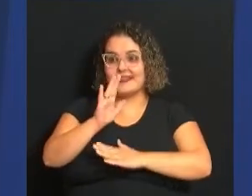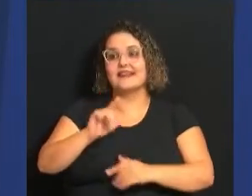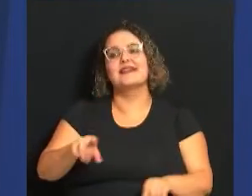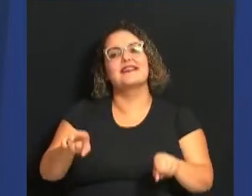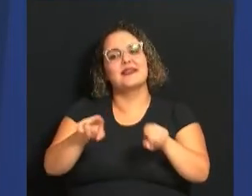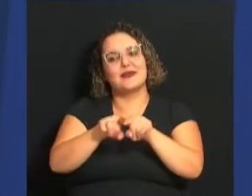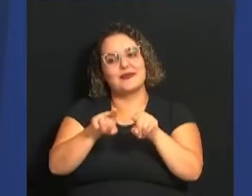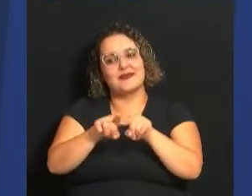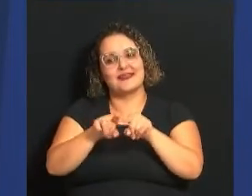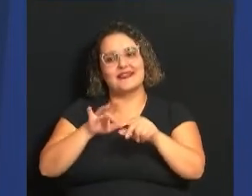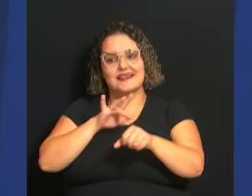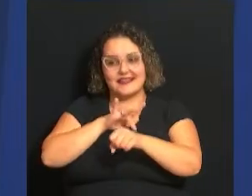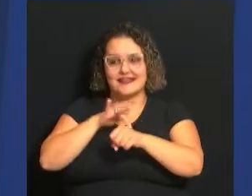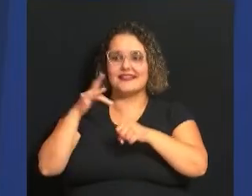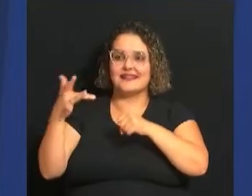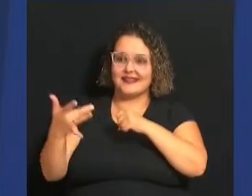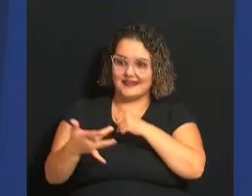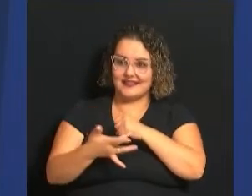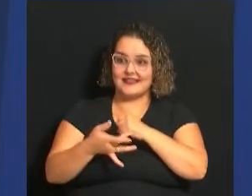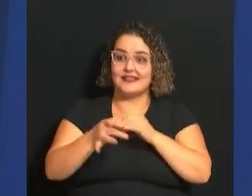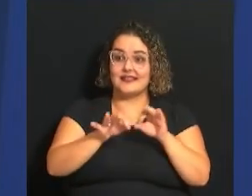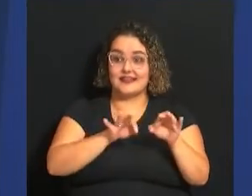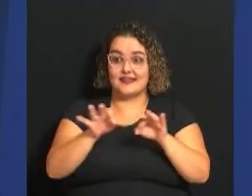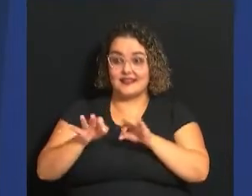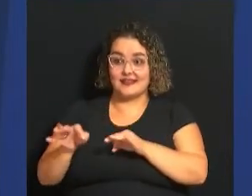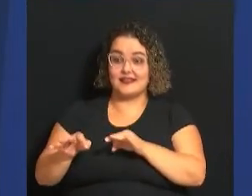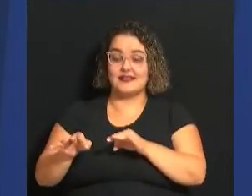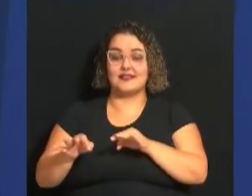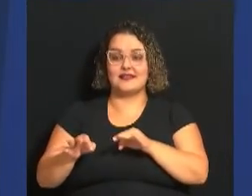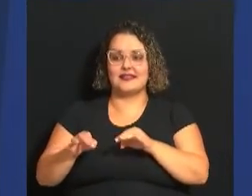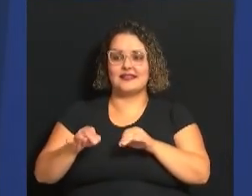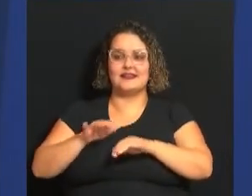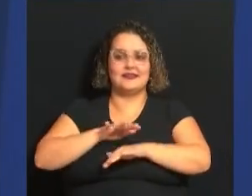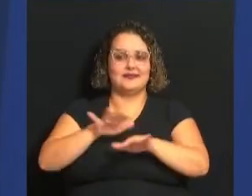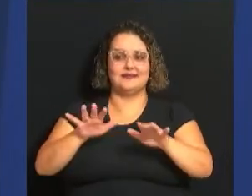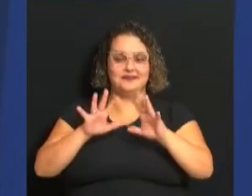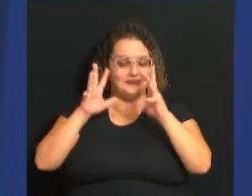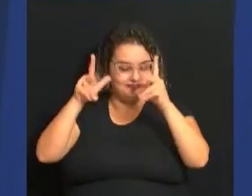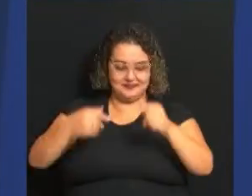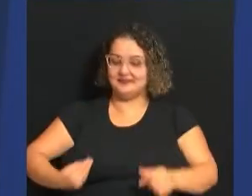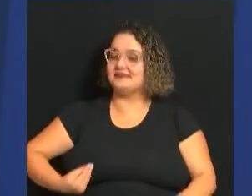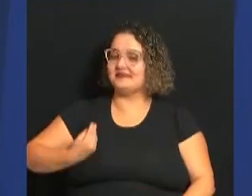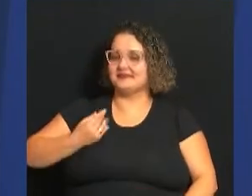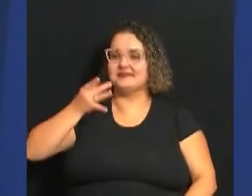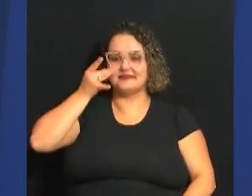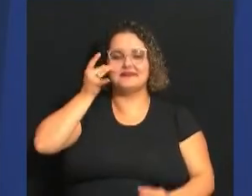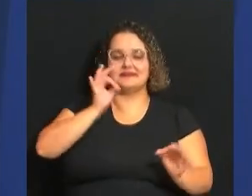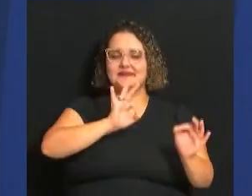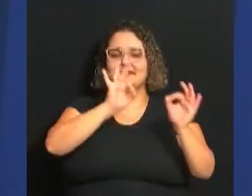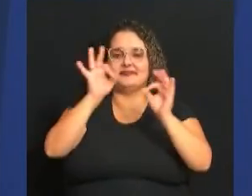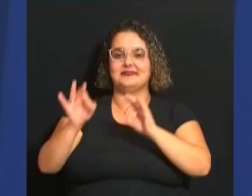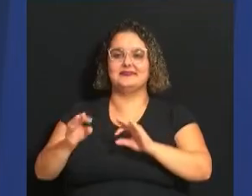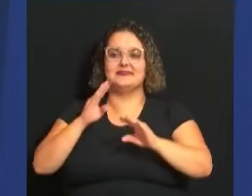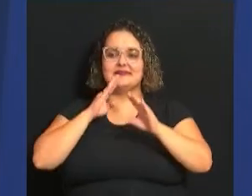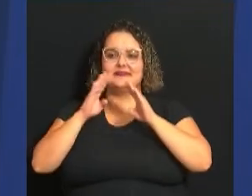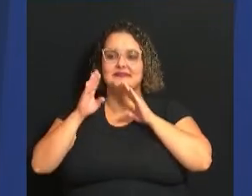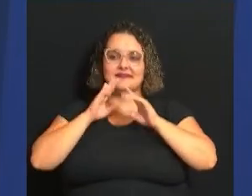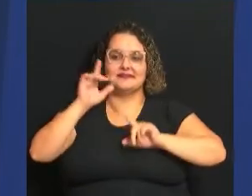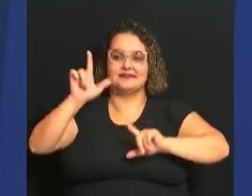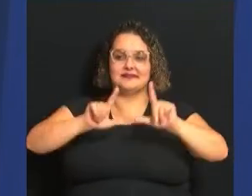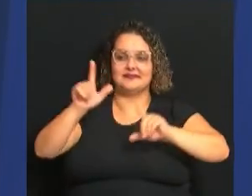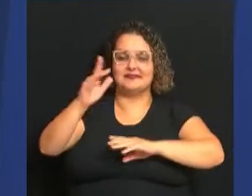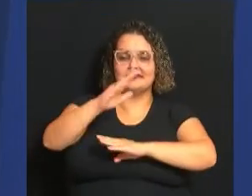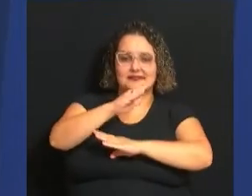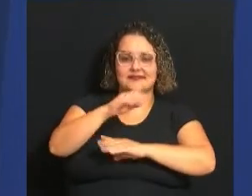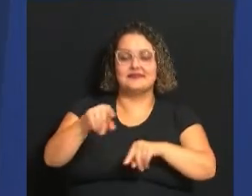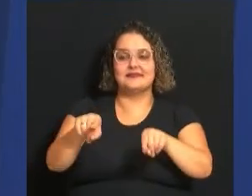das nossas redes sociais. Esse programa está sendo transmitido tudo ao vivo, na íntegra, no Facebook da TV Câmara Campinas e também